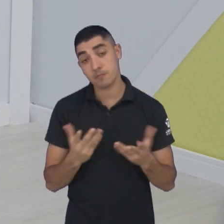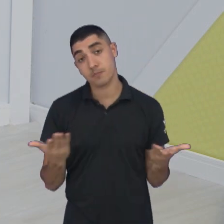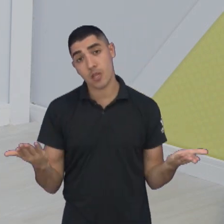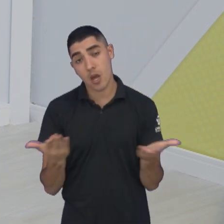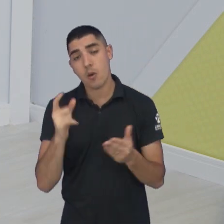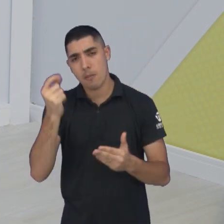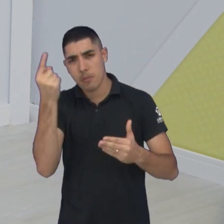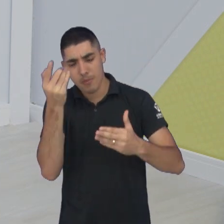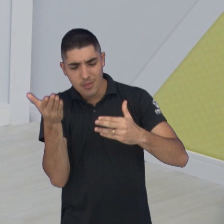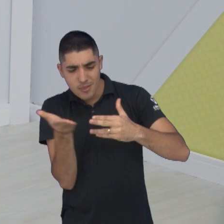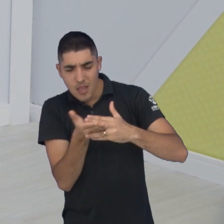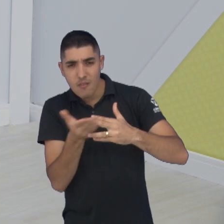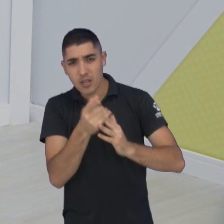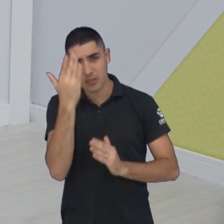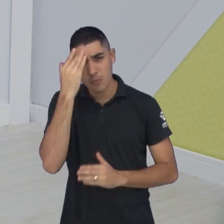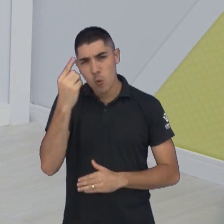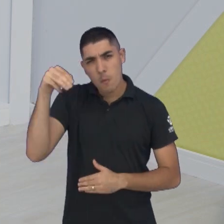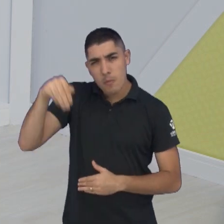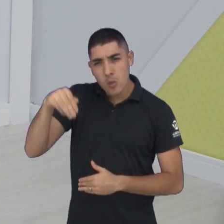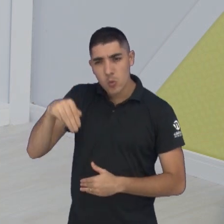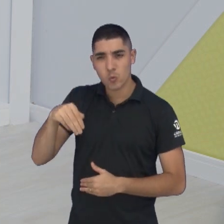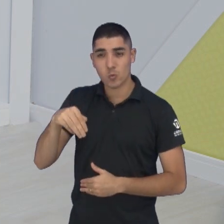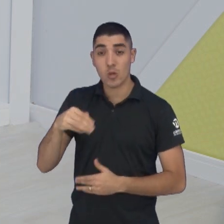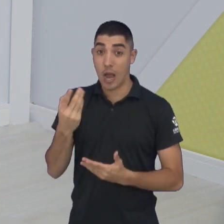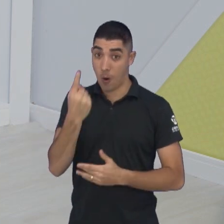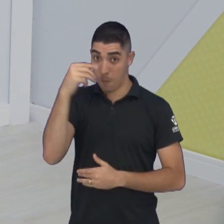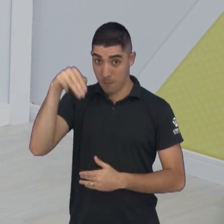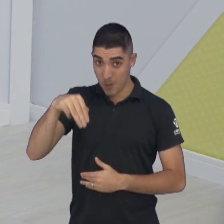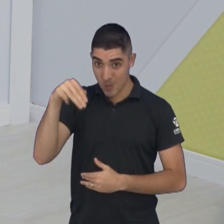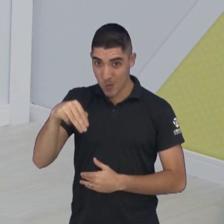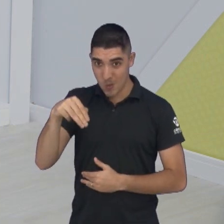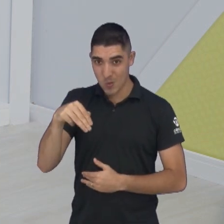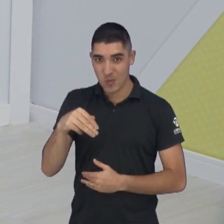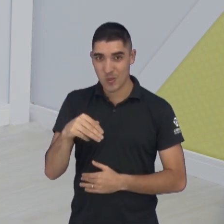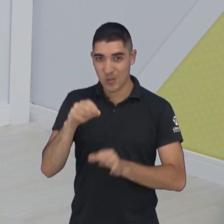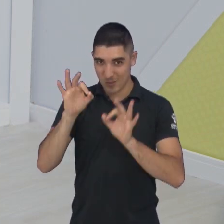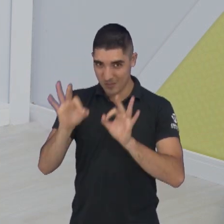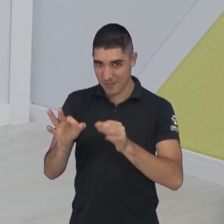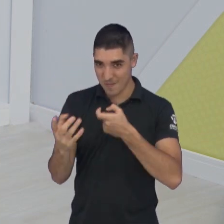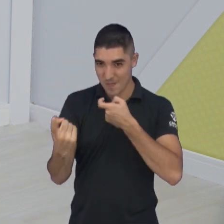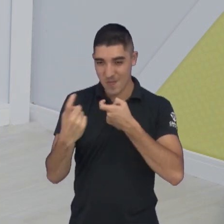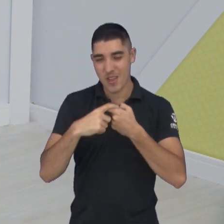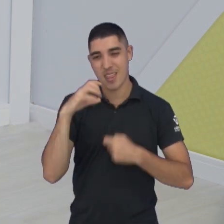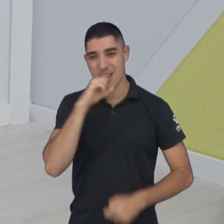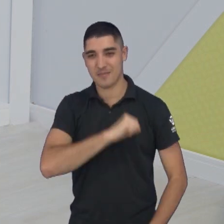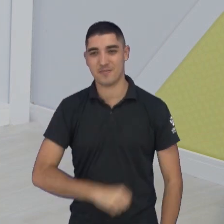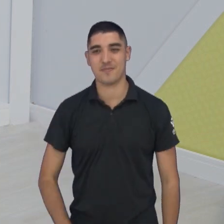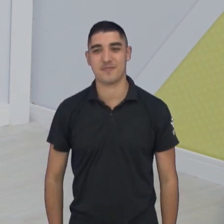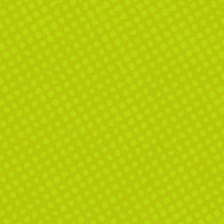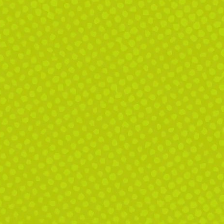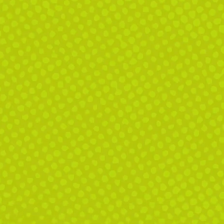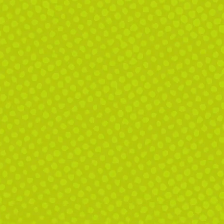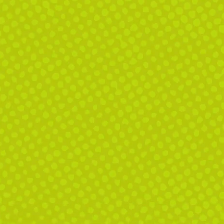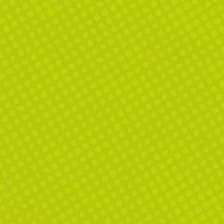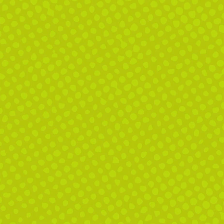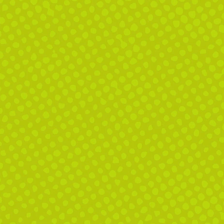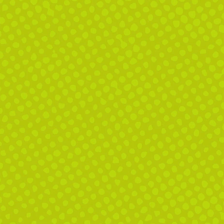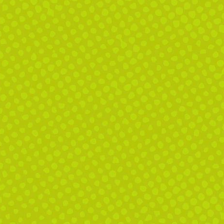vai para o primeiro intervalo do dia, aquele minutinho que você sabe, agora é 1 minutinho e meio, agora vai durar 1. Você não sai daí, já voltamos.